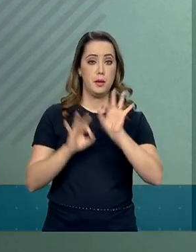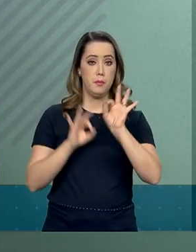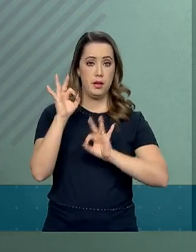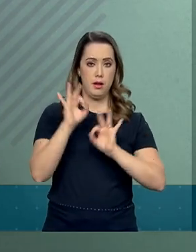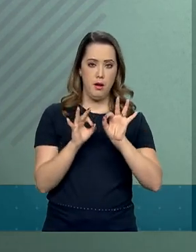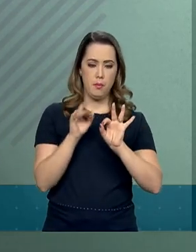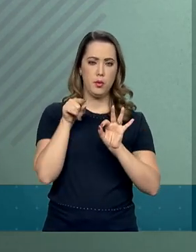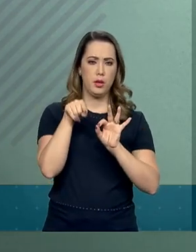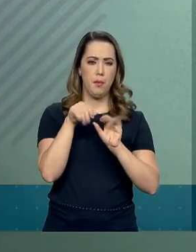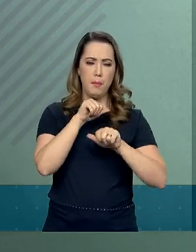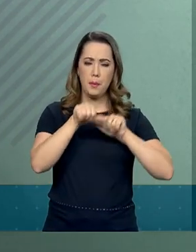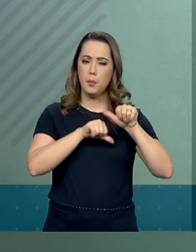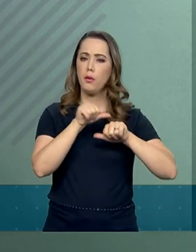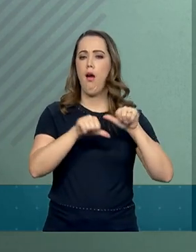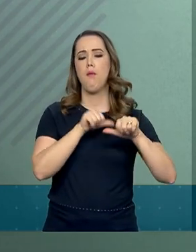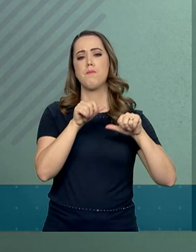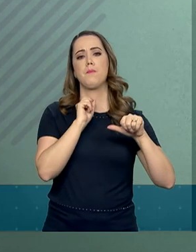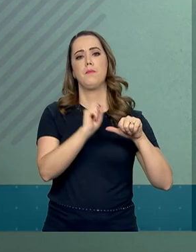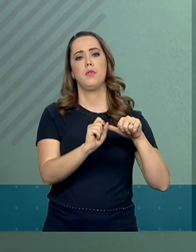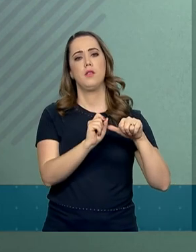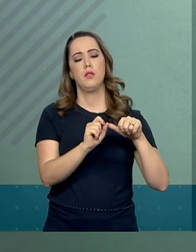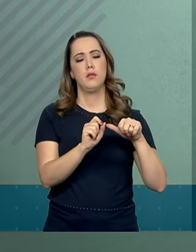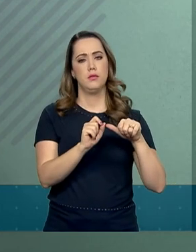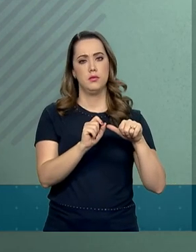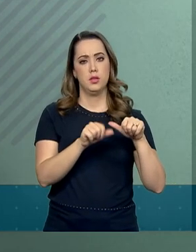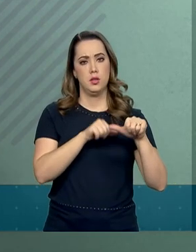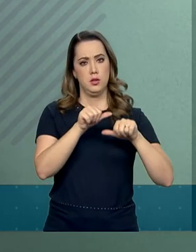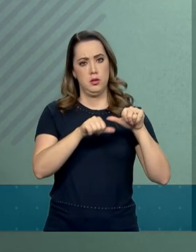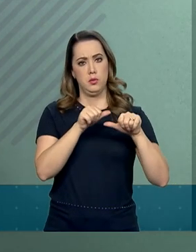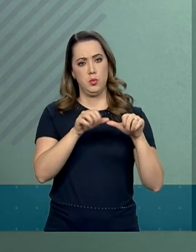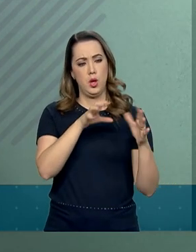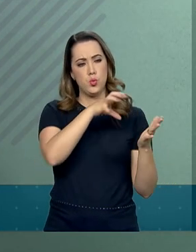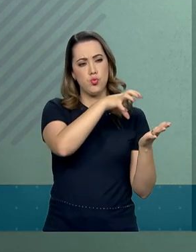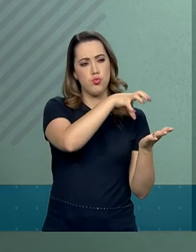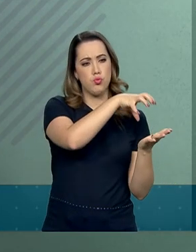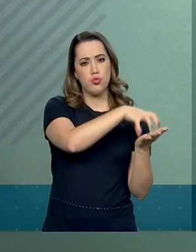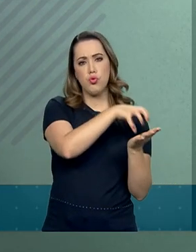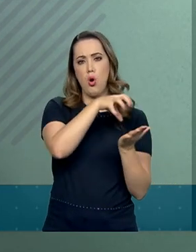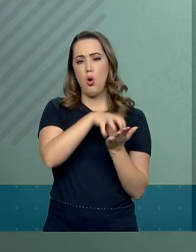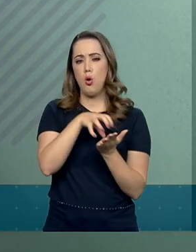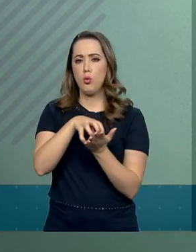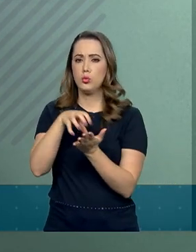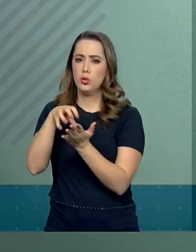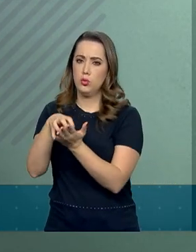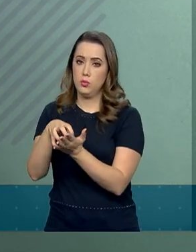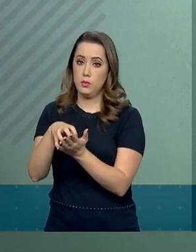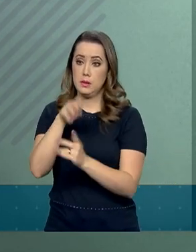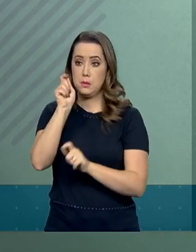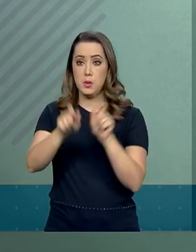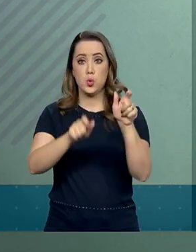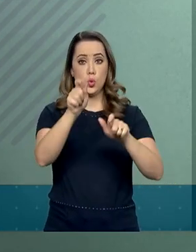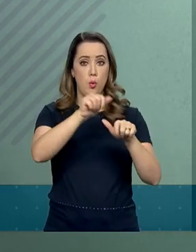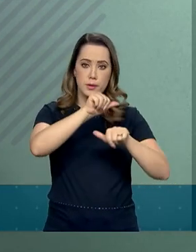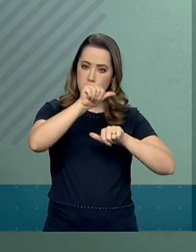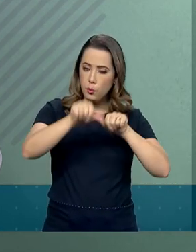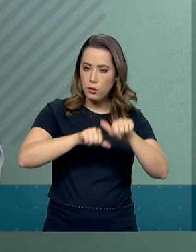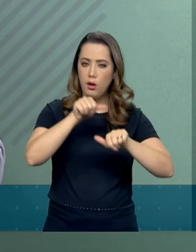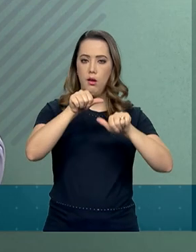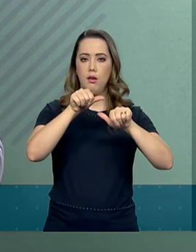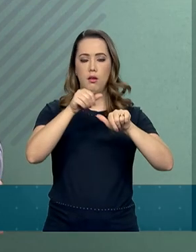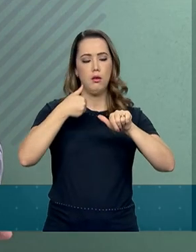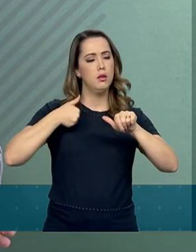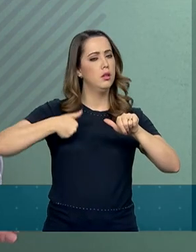reestruturar a sua os seus órgãos os seus recursos humanos muito mais